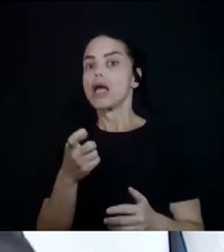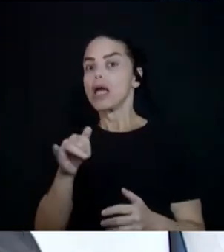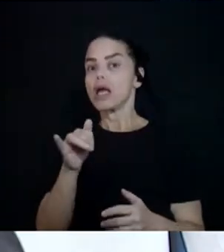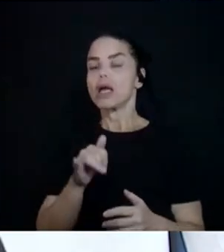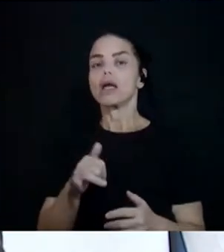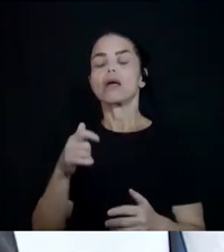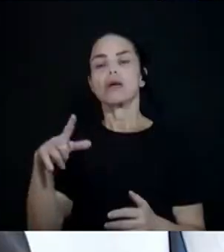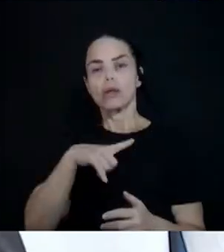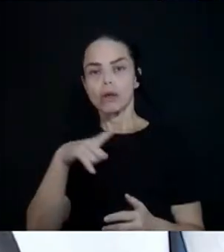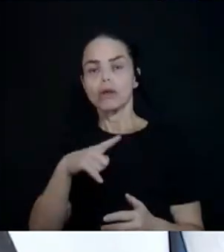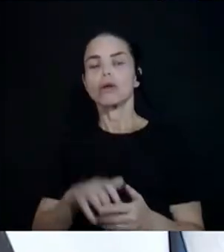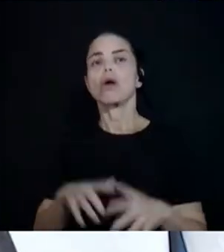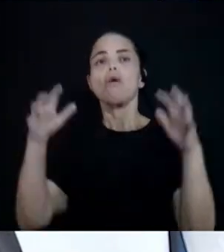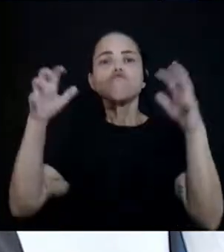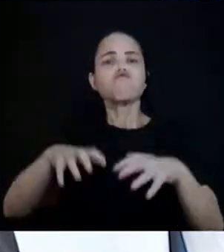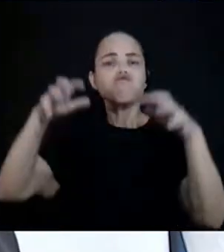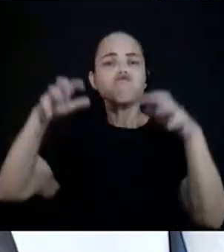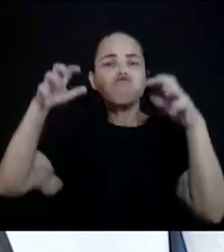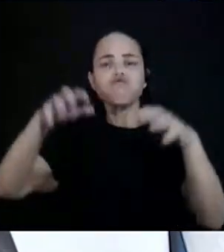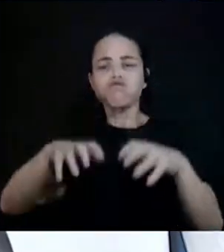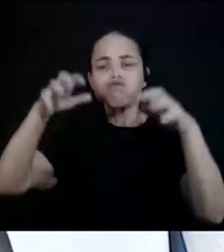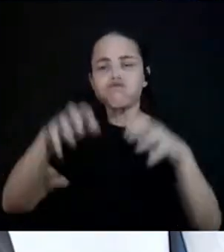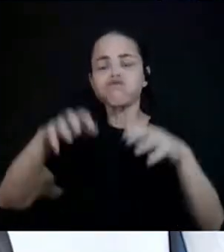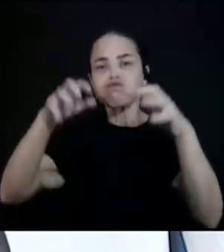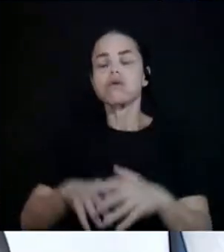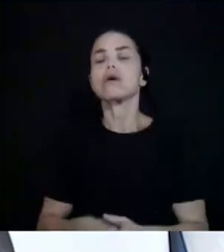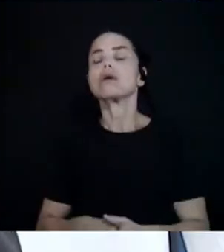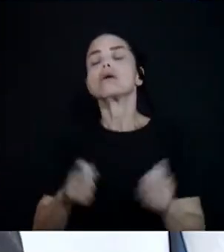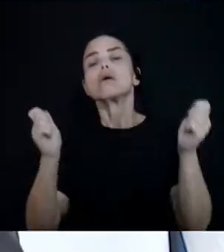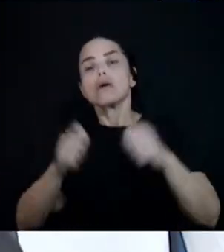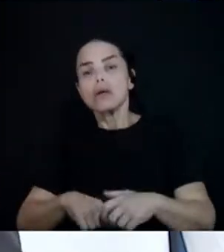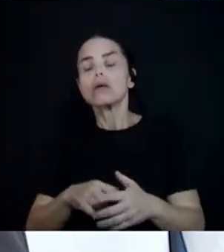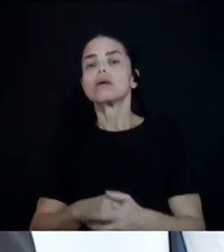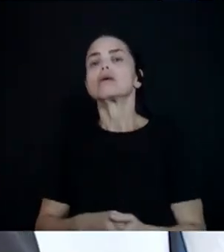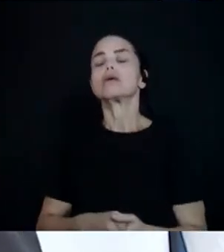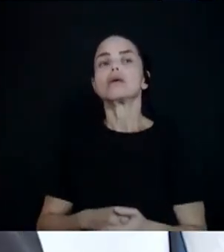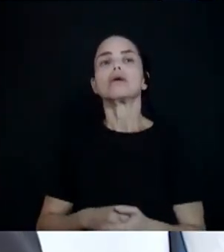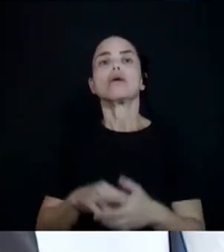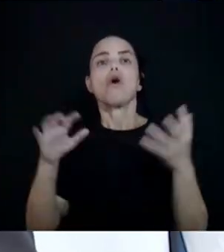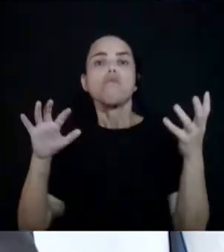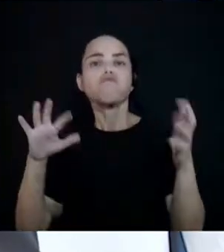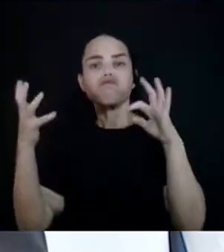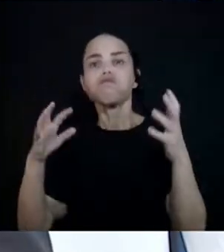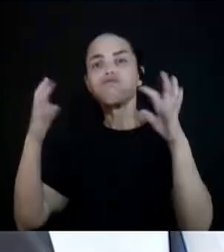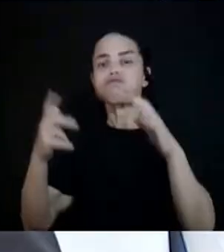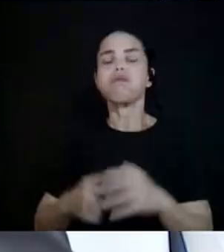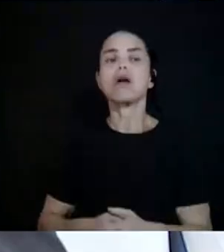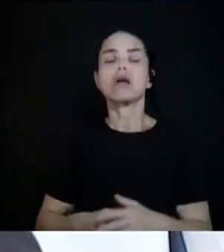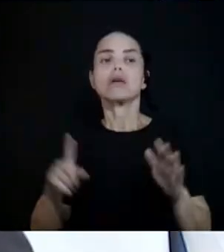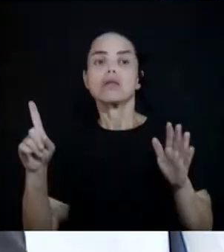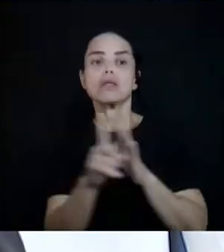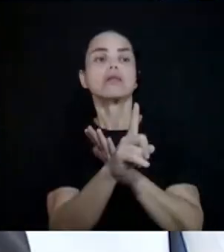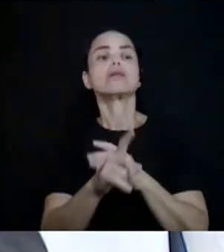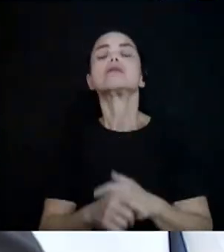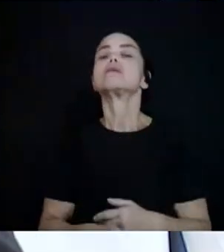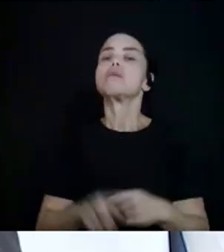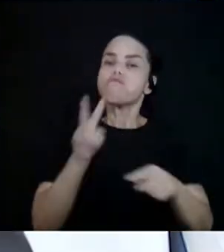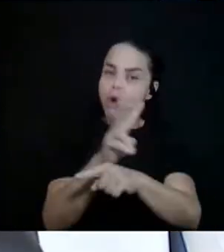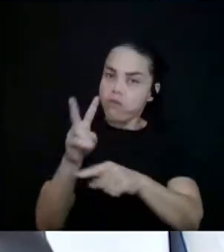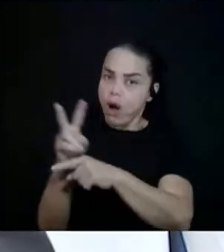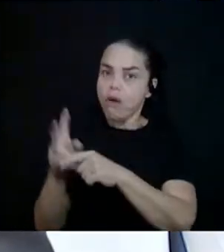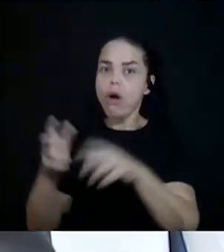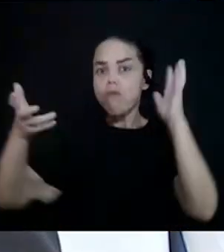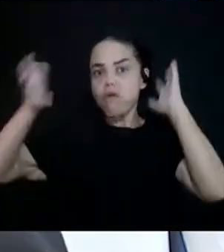uma chuva muito intensa ou algo que possa ser catastrófico, eles vão à frente, eles estão na linha de frente. Muitas pessoas